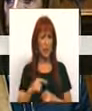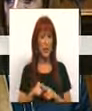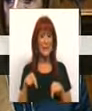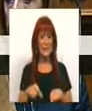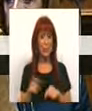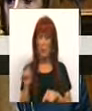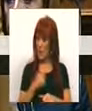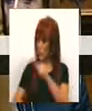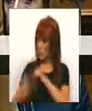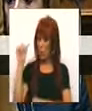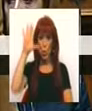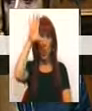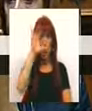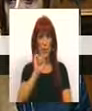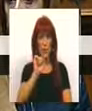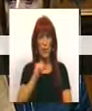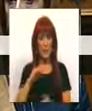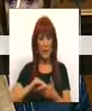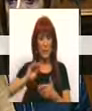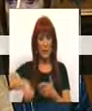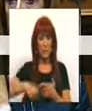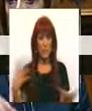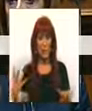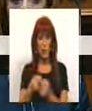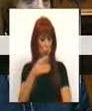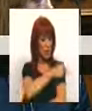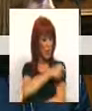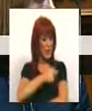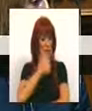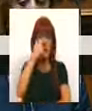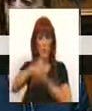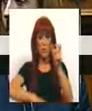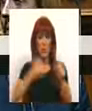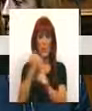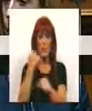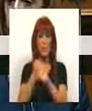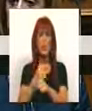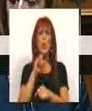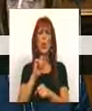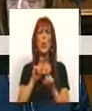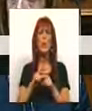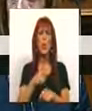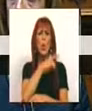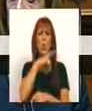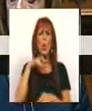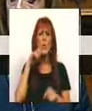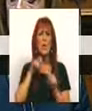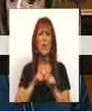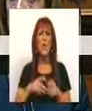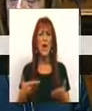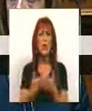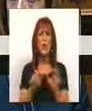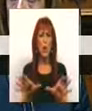mês passado o governo assinou com os representantes dos trabalhadores o chamado compromisso para a negociação